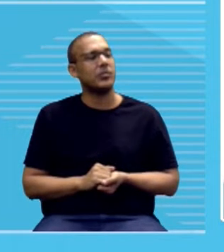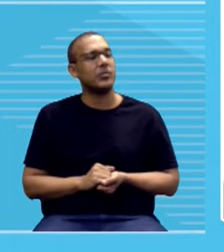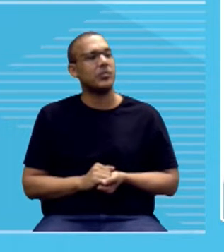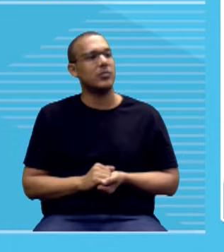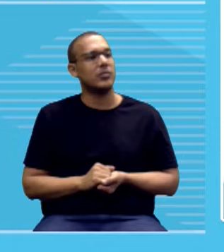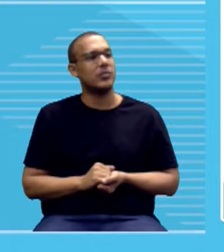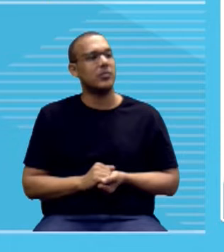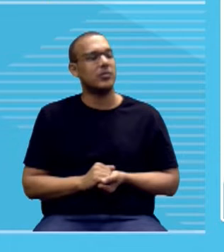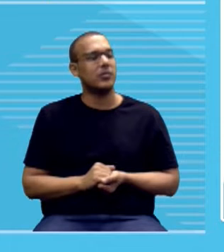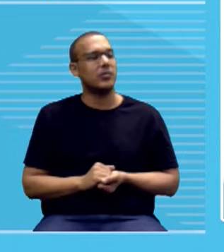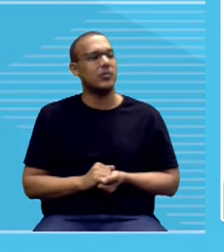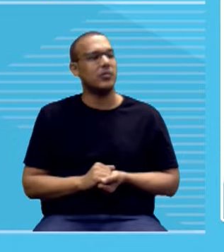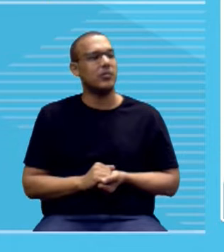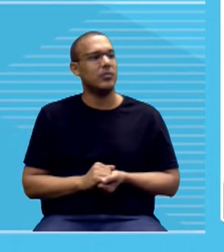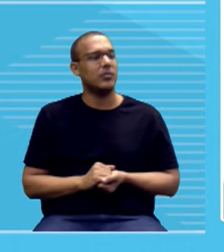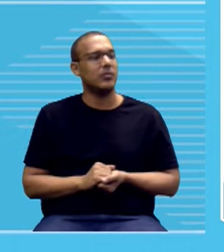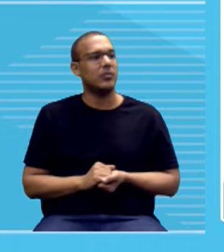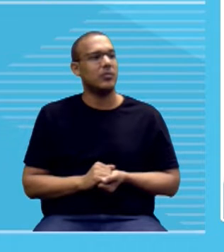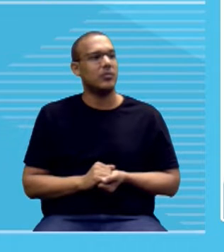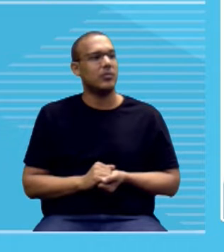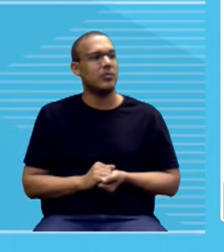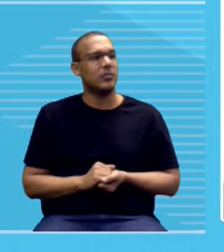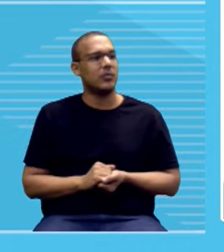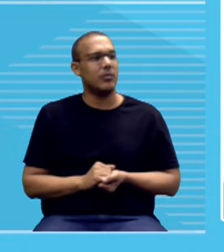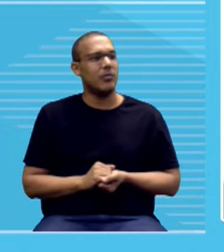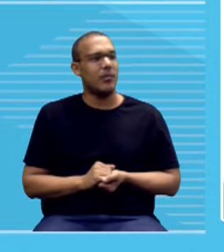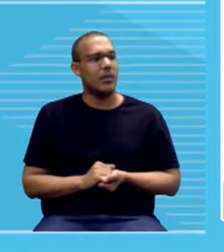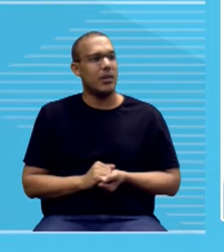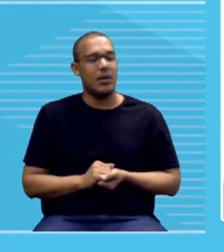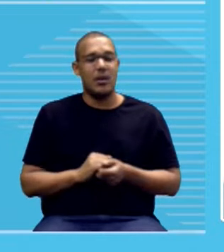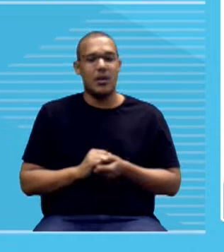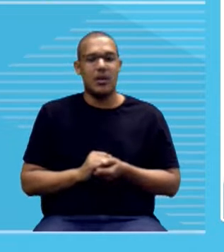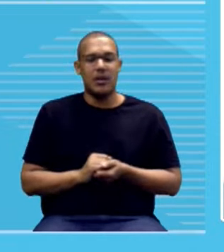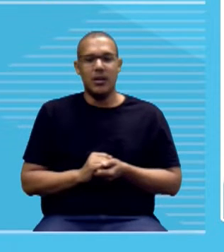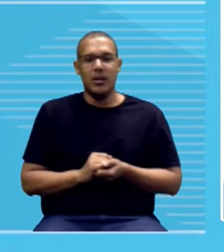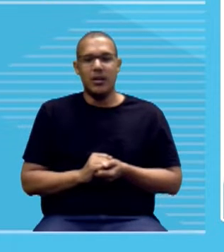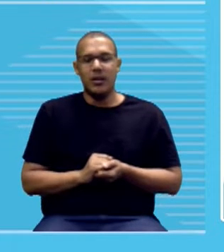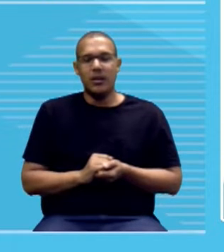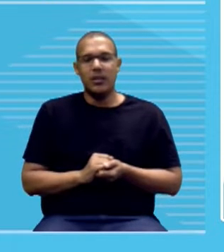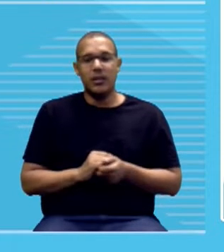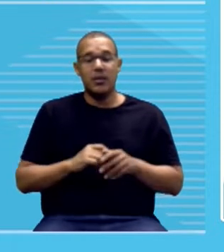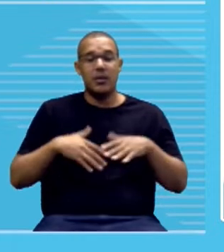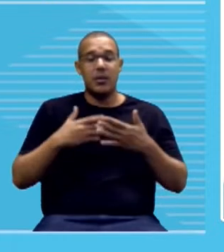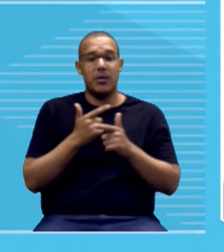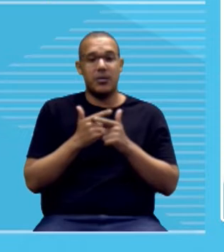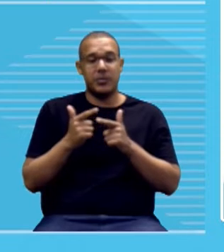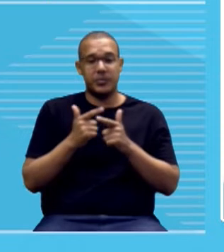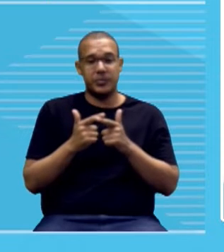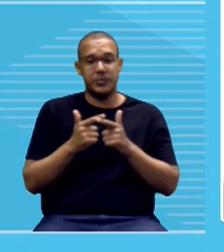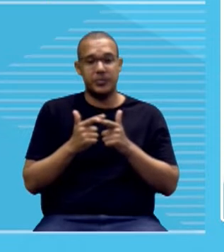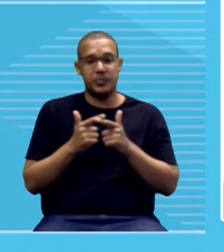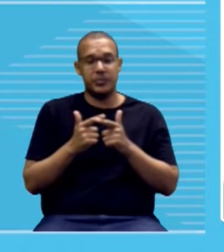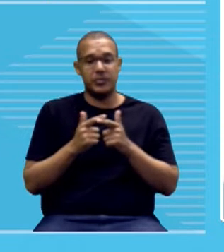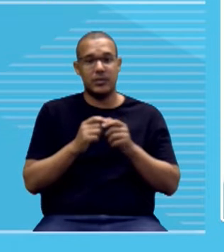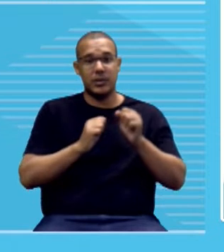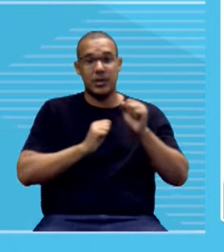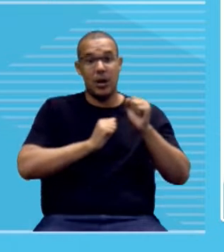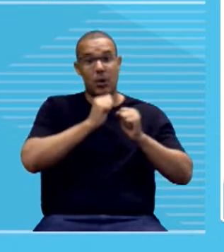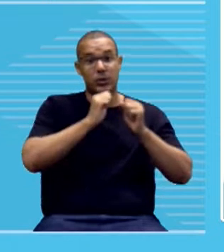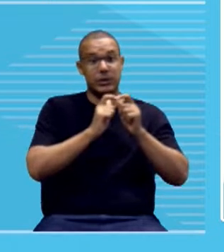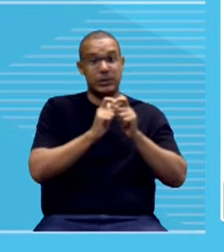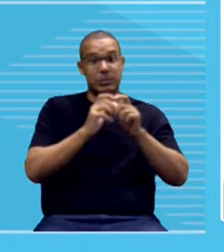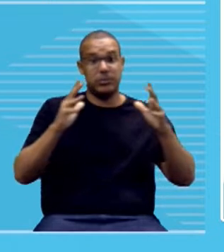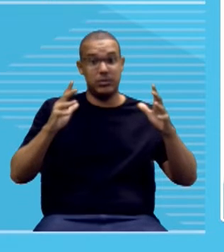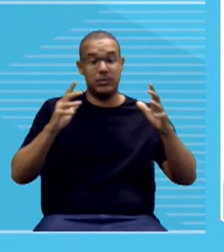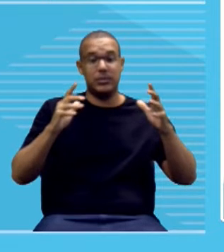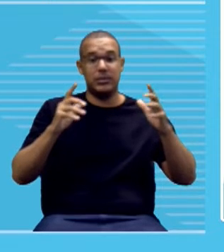possa conter traços de materiais presentes no interior do reator. Foi o que aconteceu em Fukushima. Qual era o problema? Não é a usina estourar, é